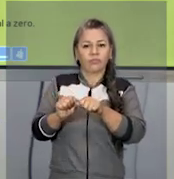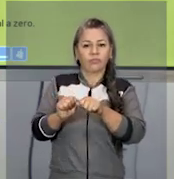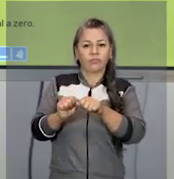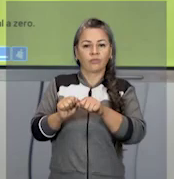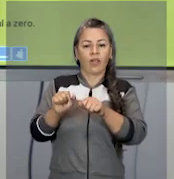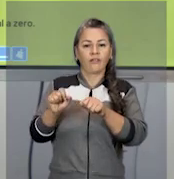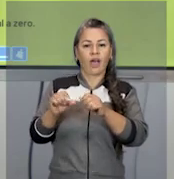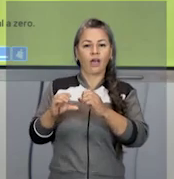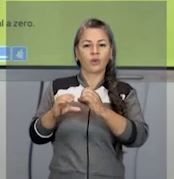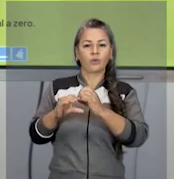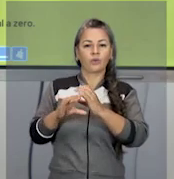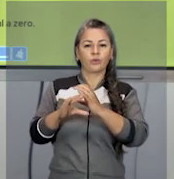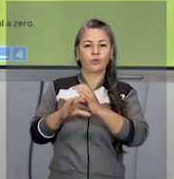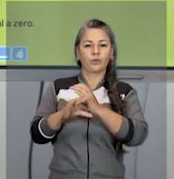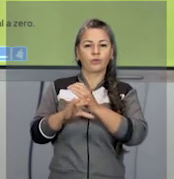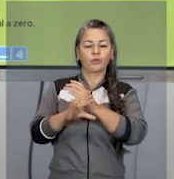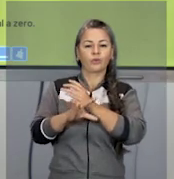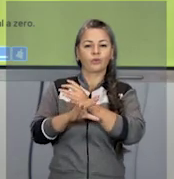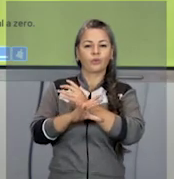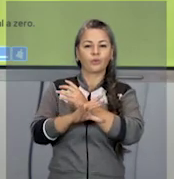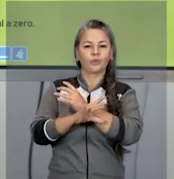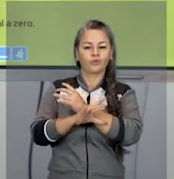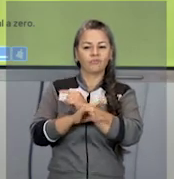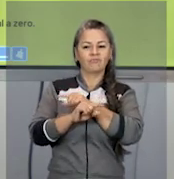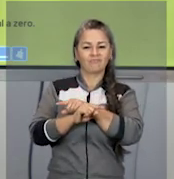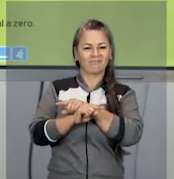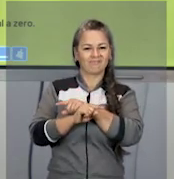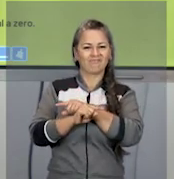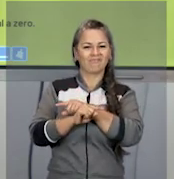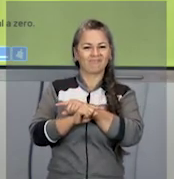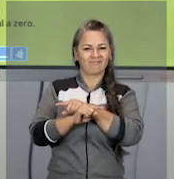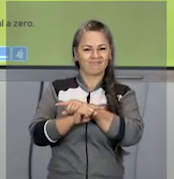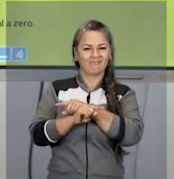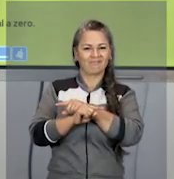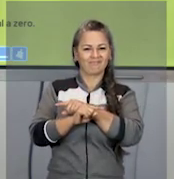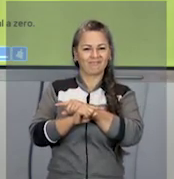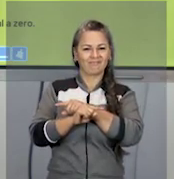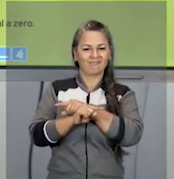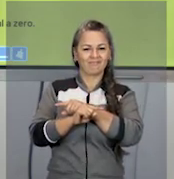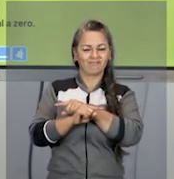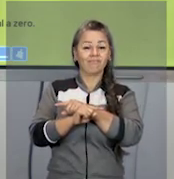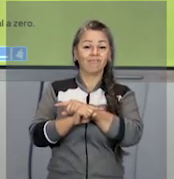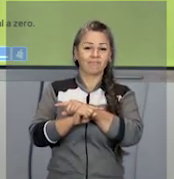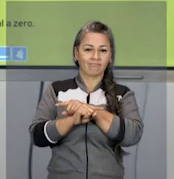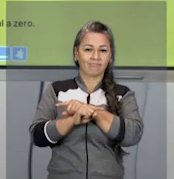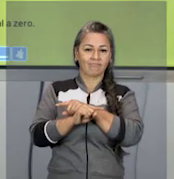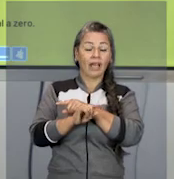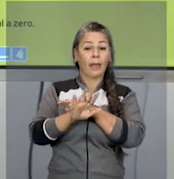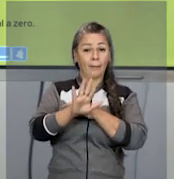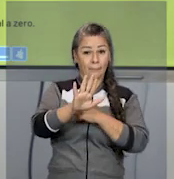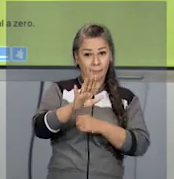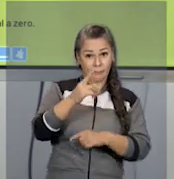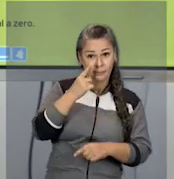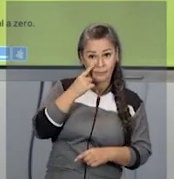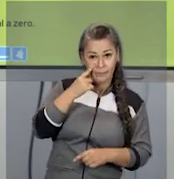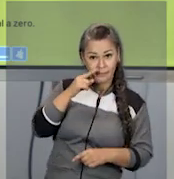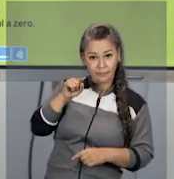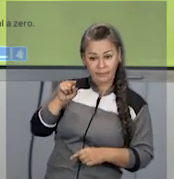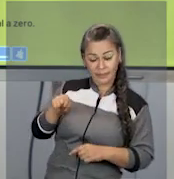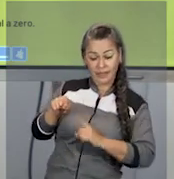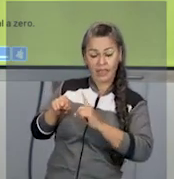corpo frio, é ele, o quente, que doa a energia para o corpo frio. Obrigatoriamente,